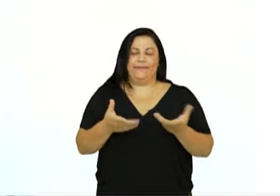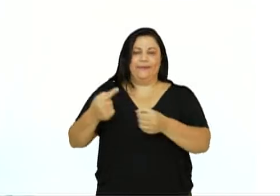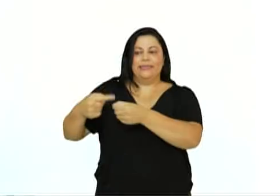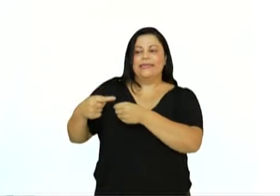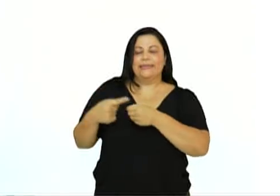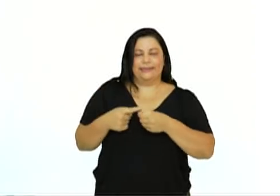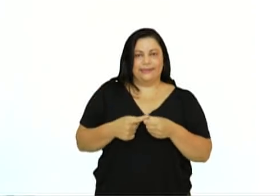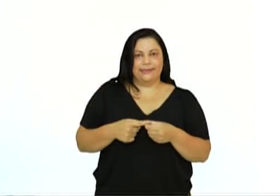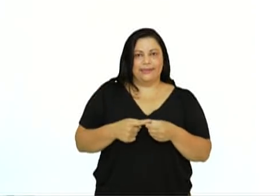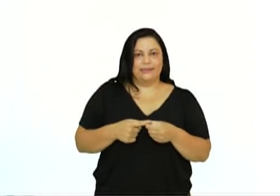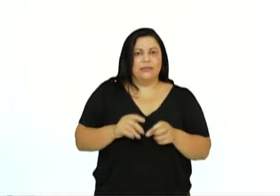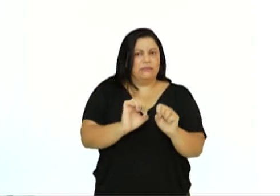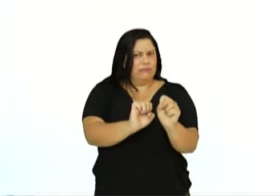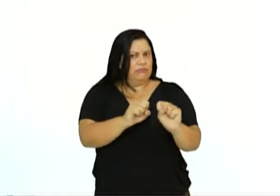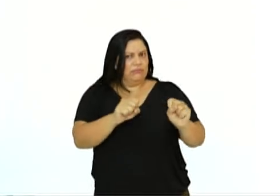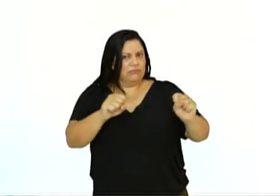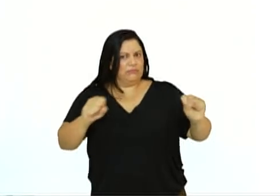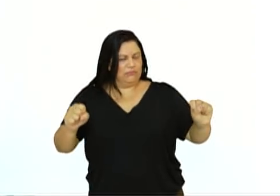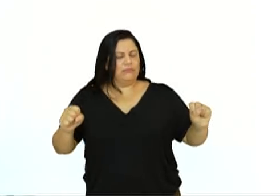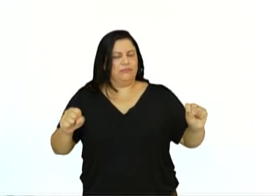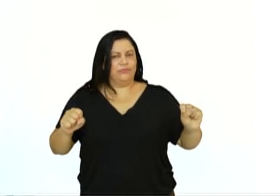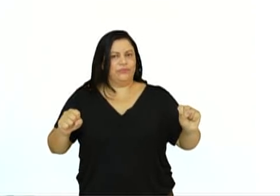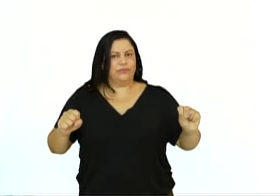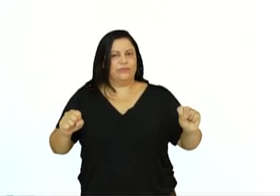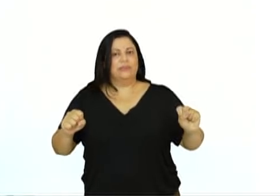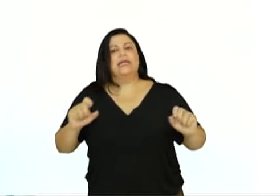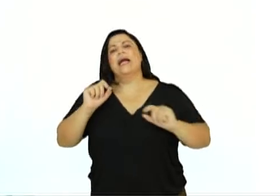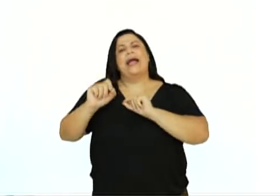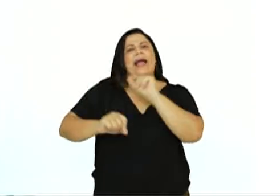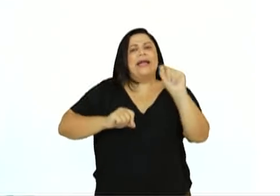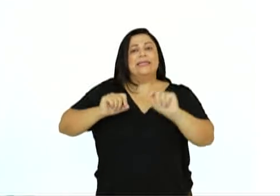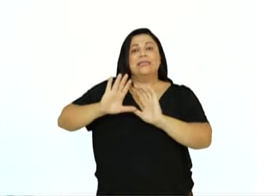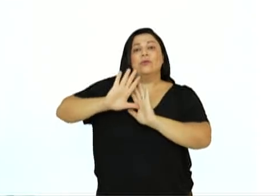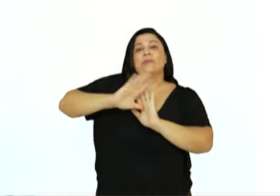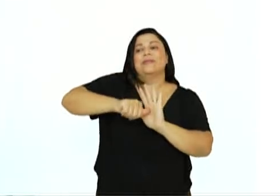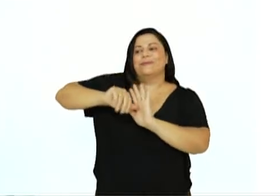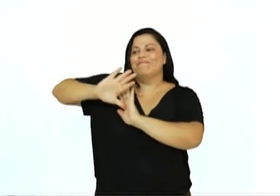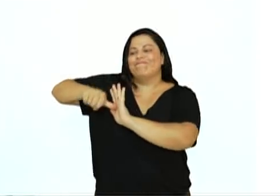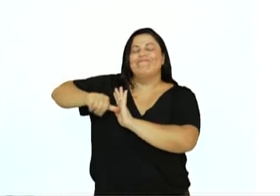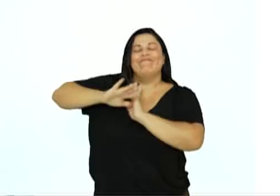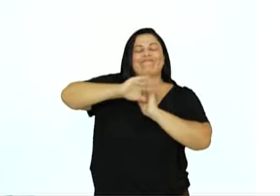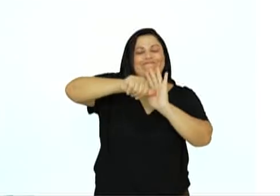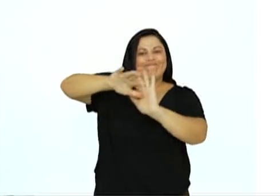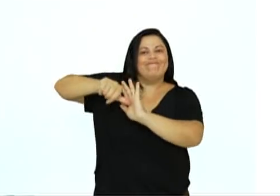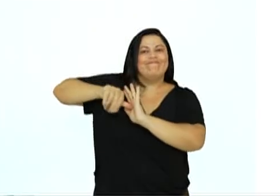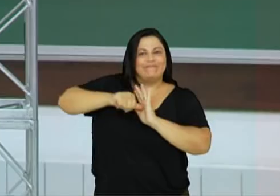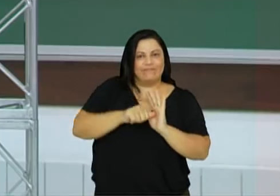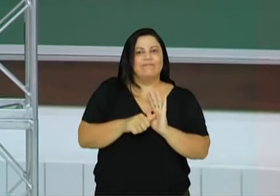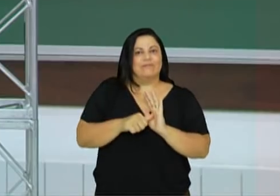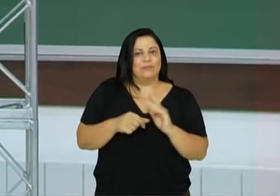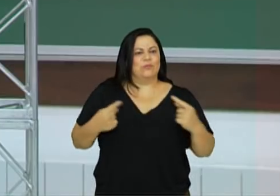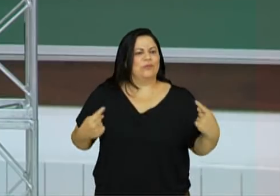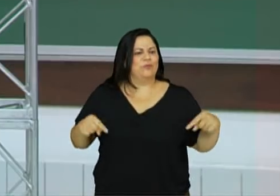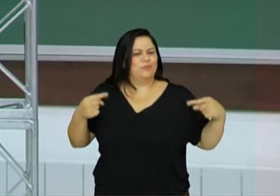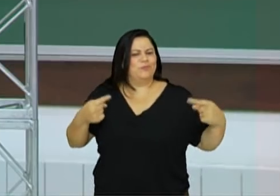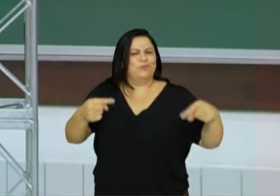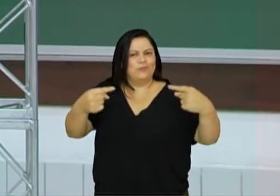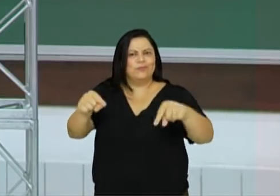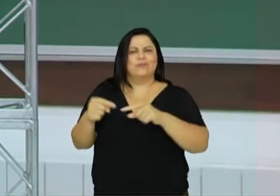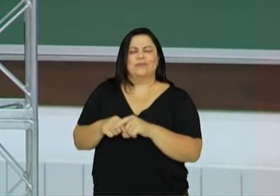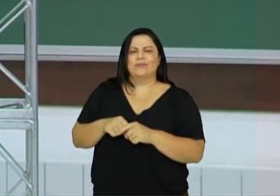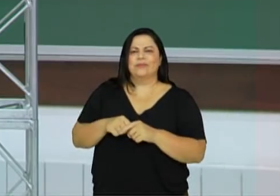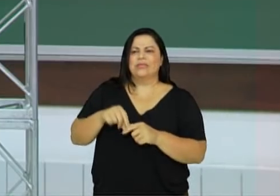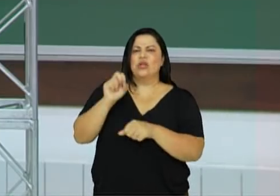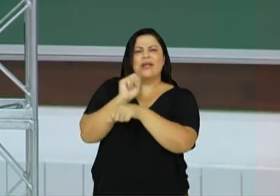militar romana, os adversários romanos passaram a roubar a água desses aquedutos e passaram também a envenenar a